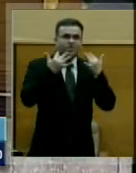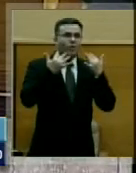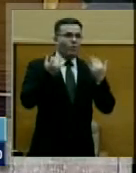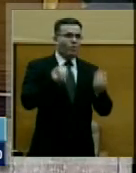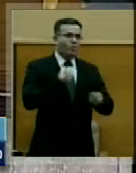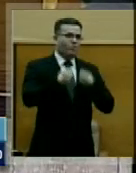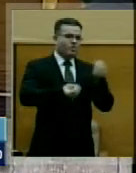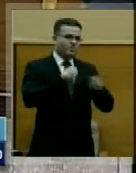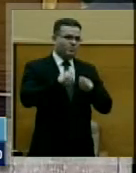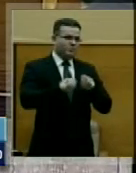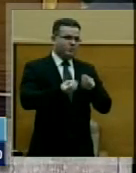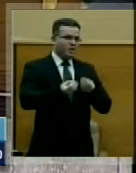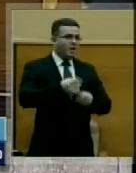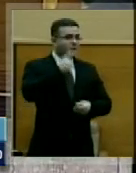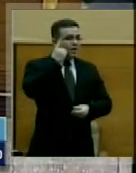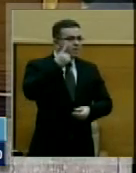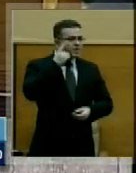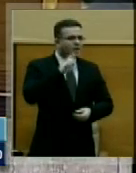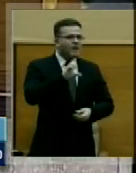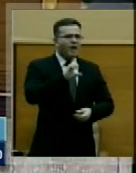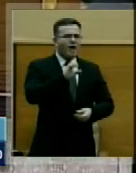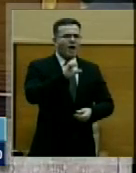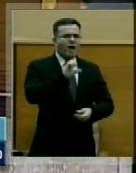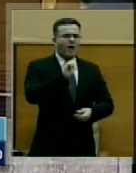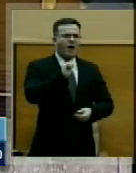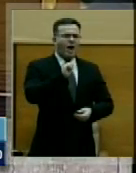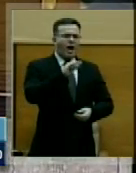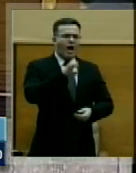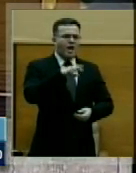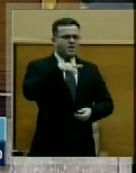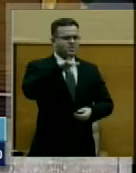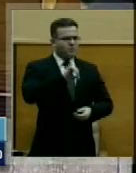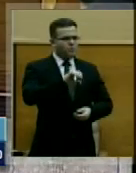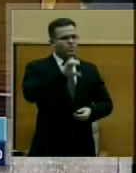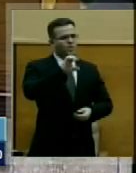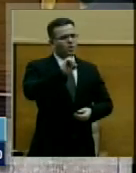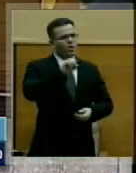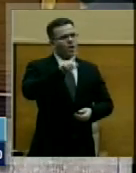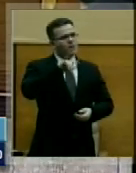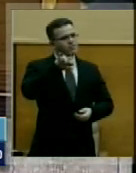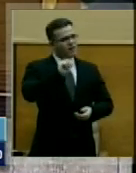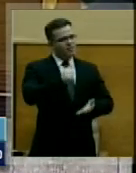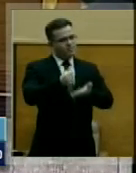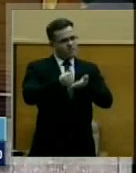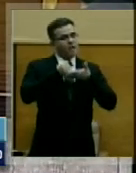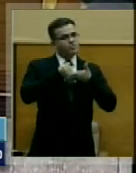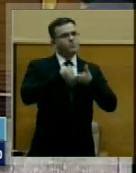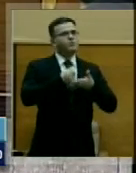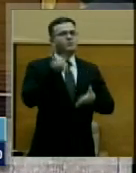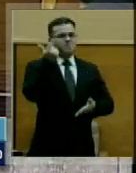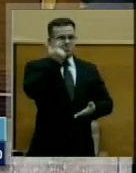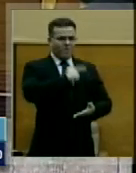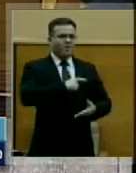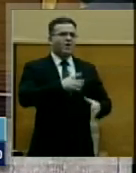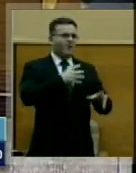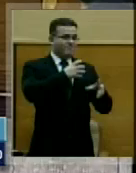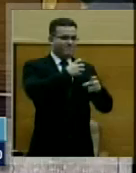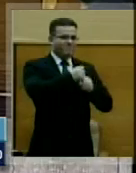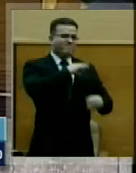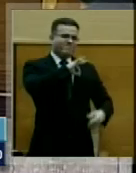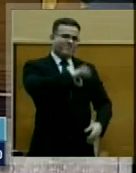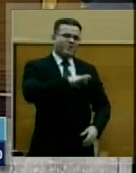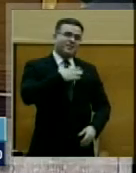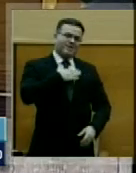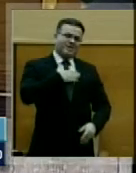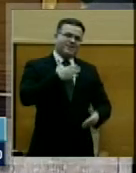deputado Laércio Oliveira, que é o presidente da FEComércio, e que autorizou que eu recebesse esse benefício. Eu queria fazer um agradecimento especial